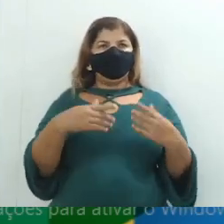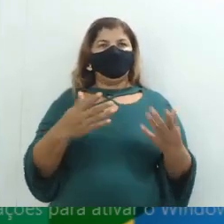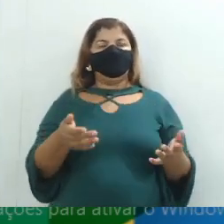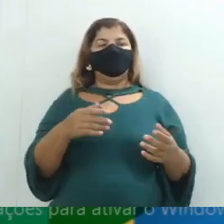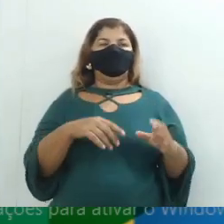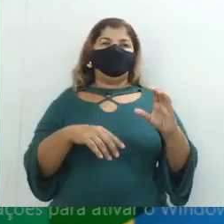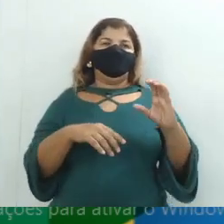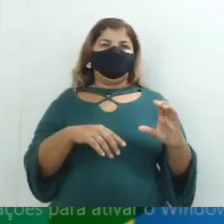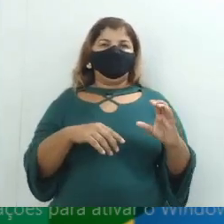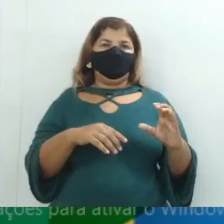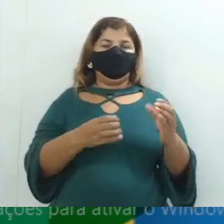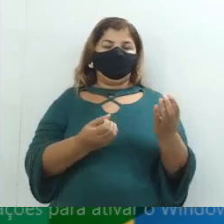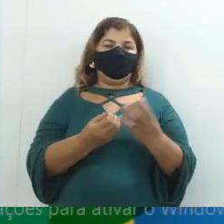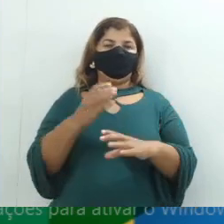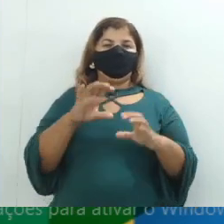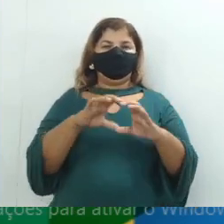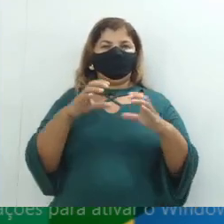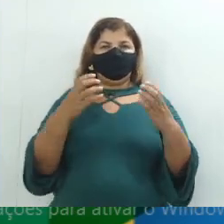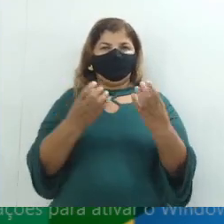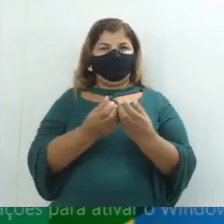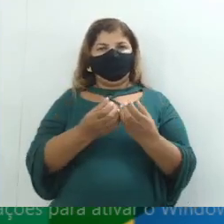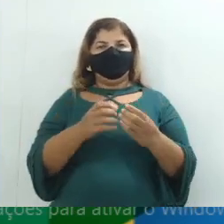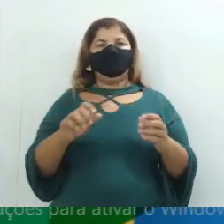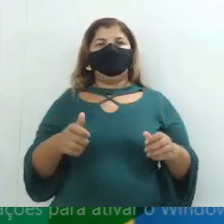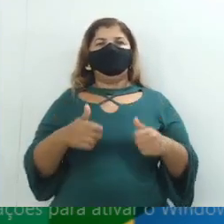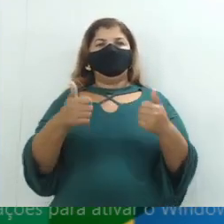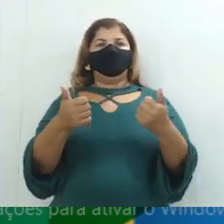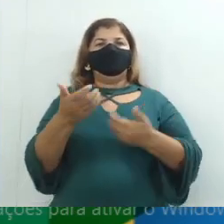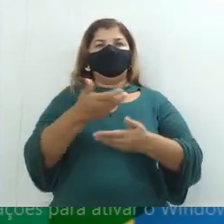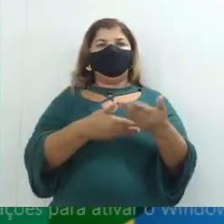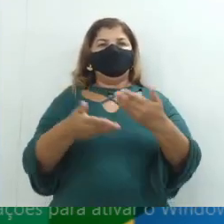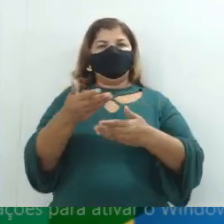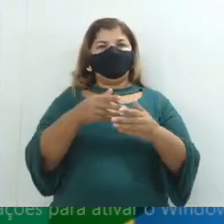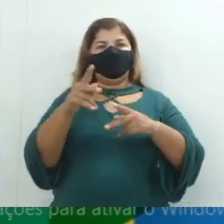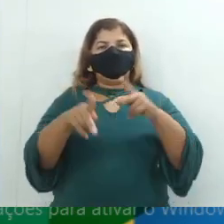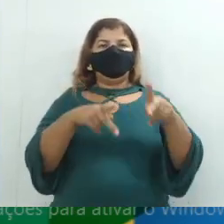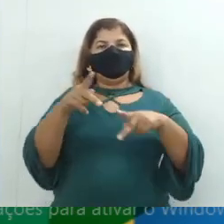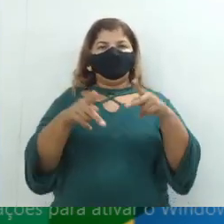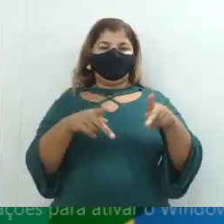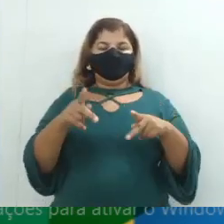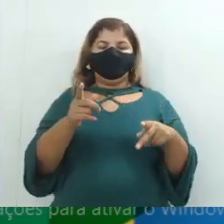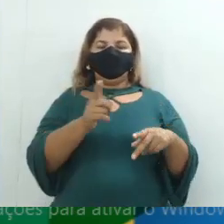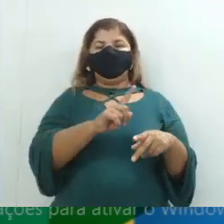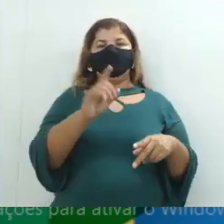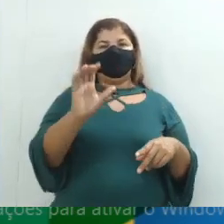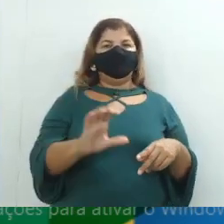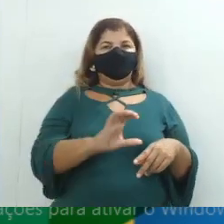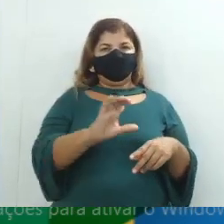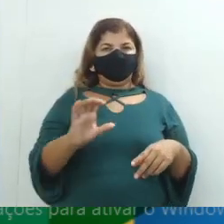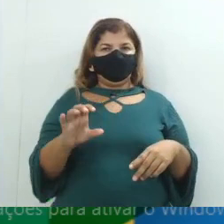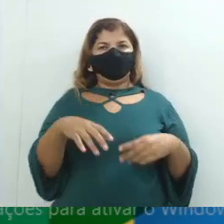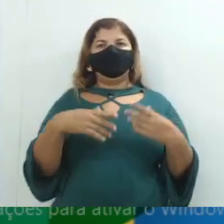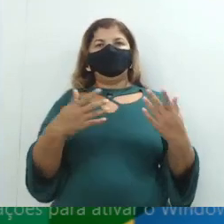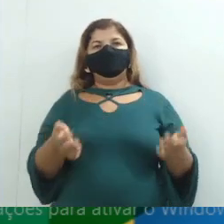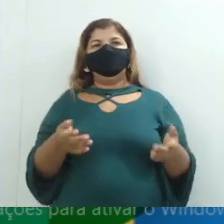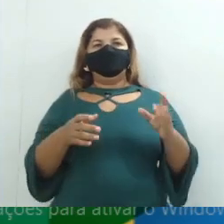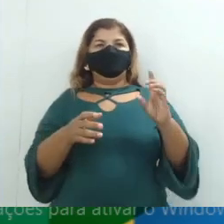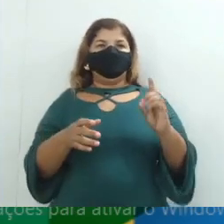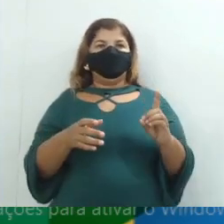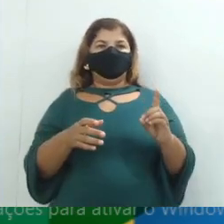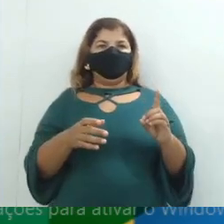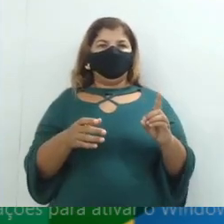C, criar uma comissão com o intuito de melhorar o relacionamento com os povos não cristãos. Letra D, estabelecer